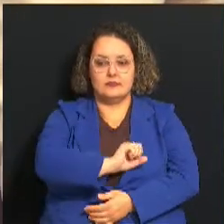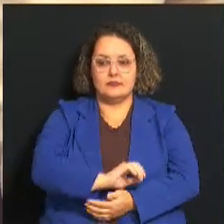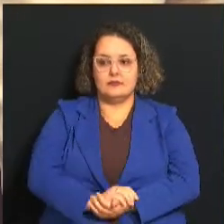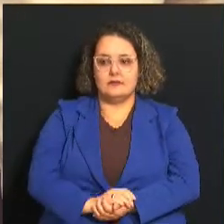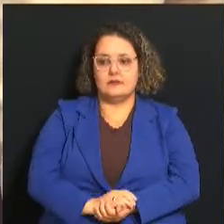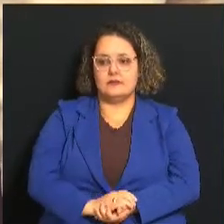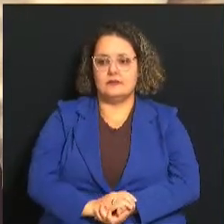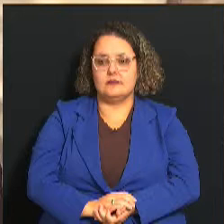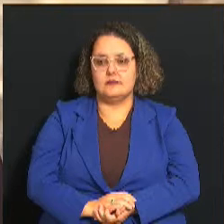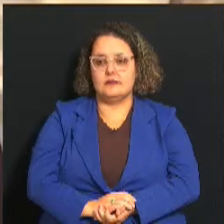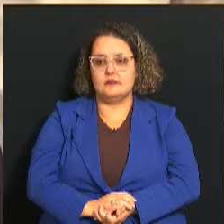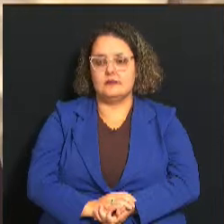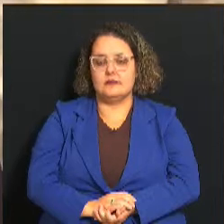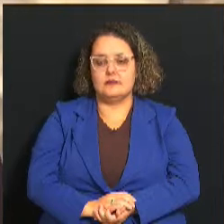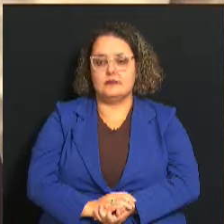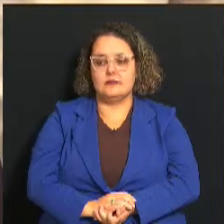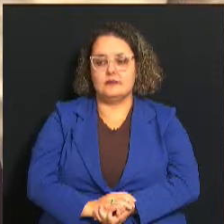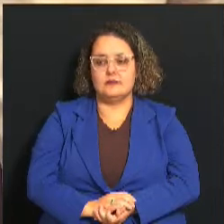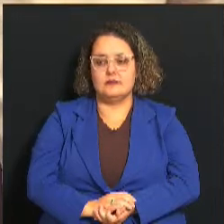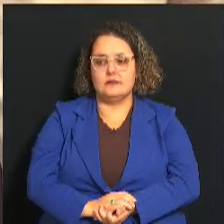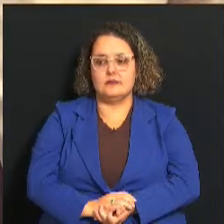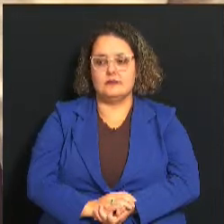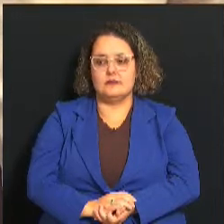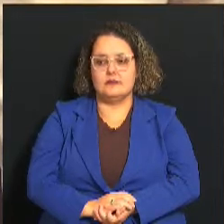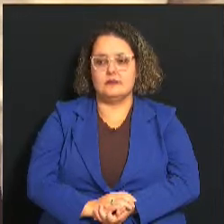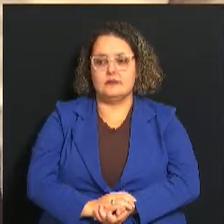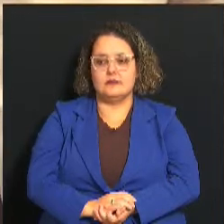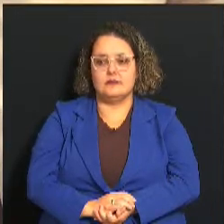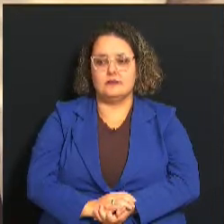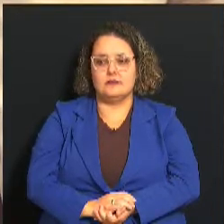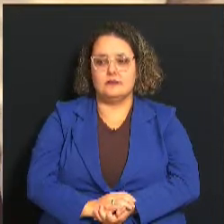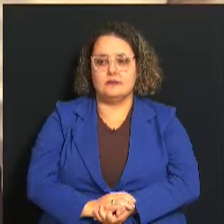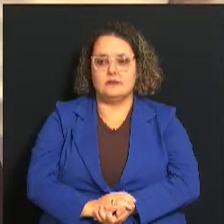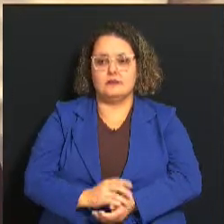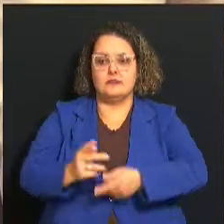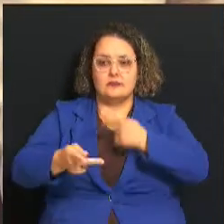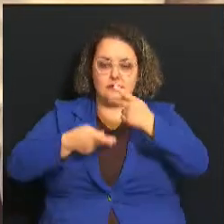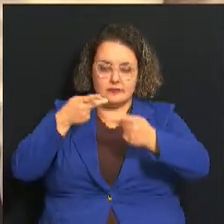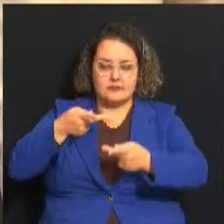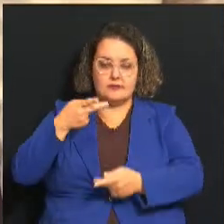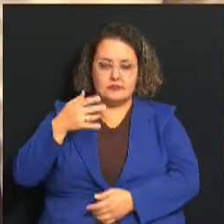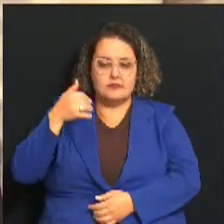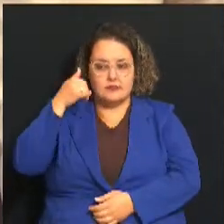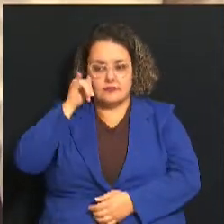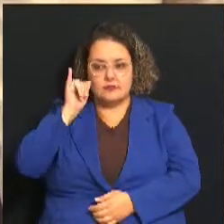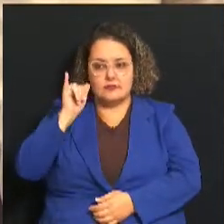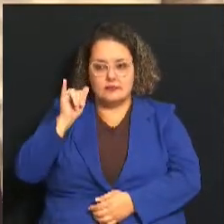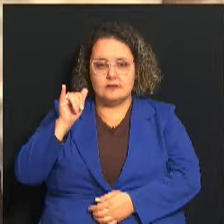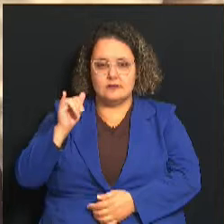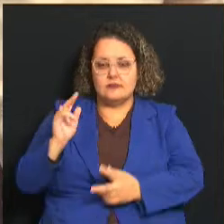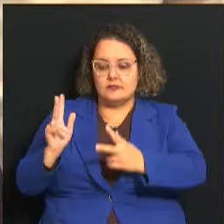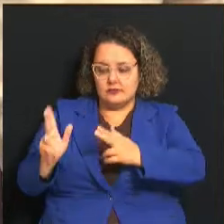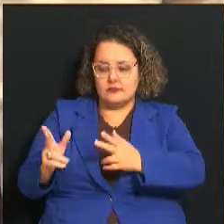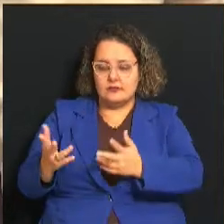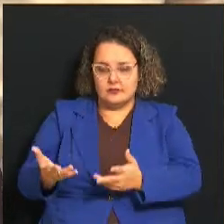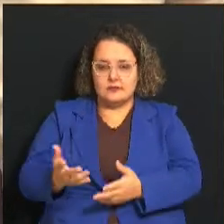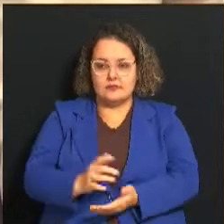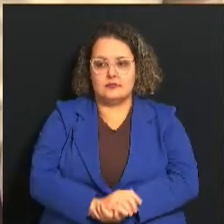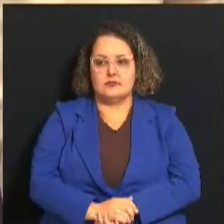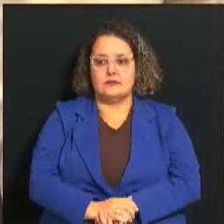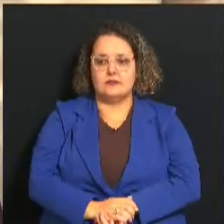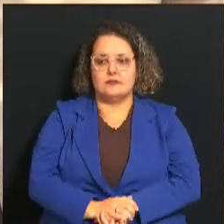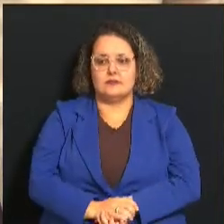Bom, também vou no mesmo sentido que o vereador Paulo fez a sua fala, dizendo